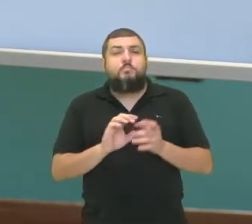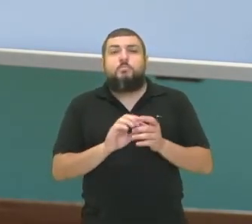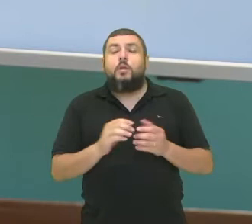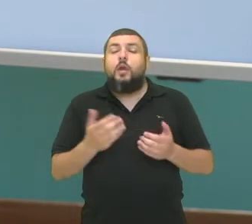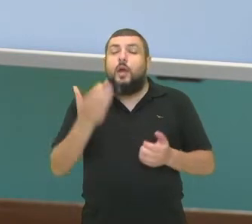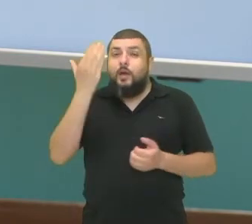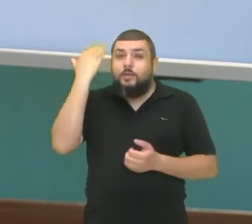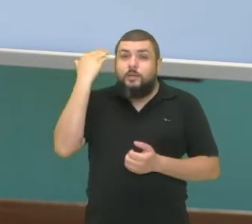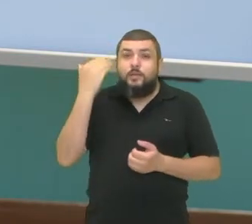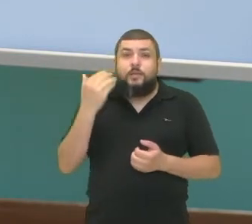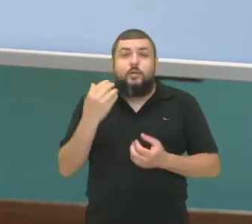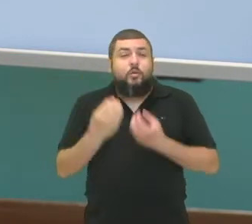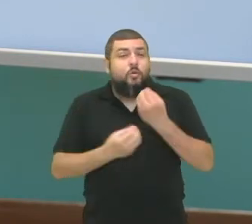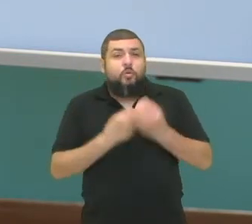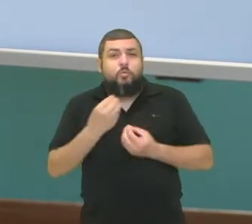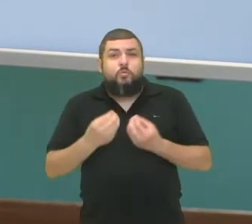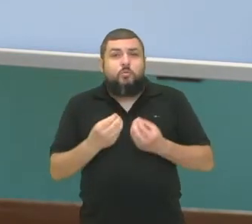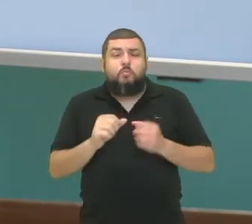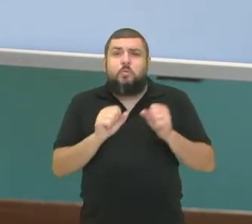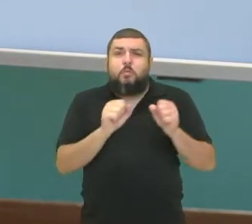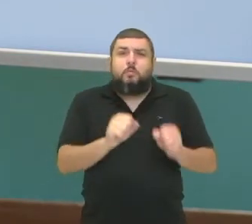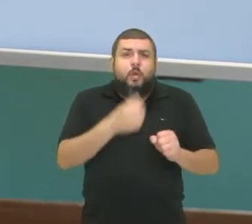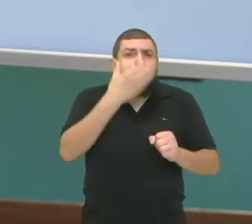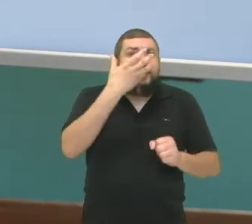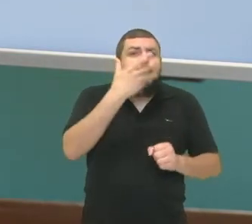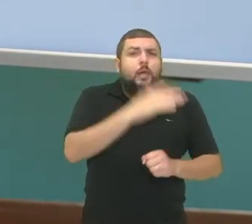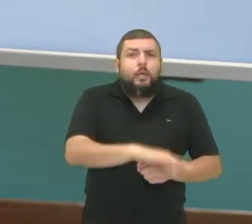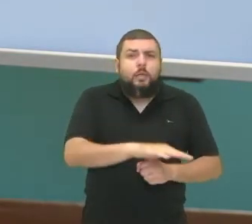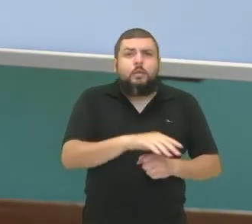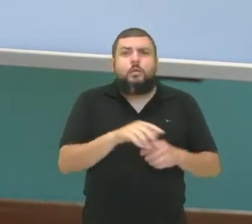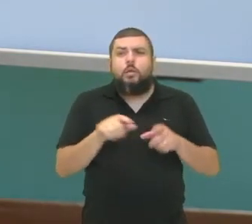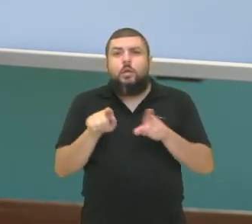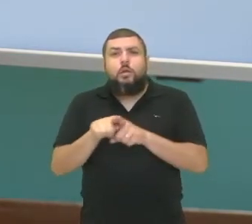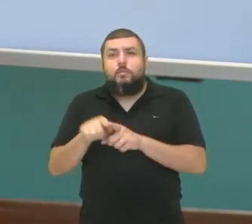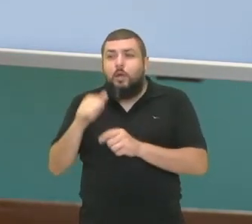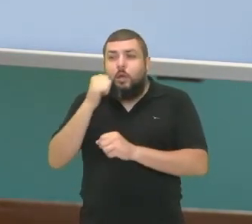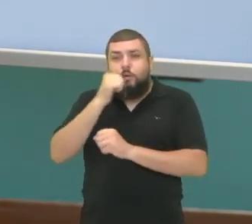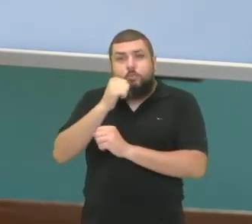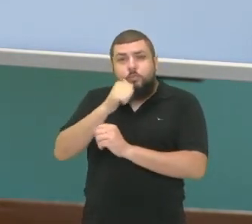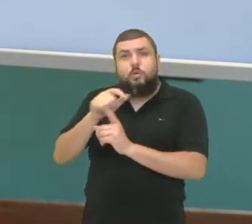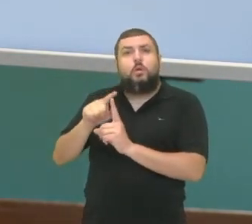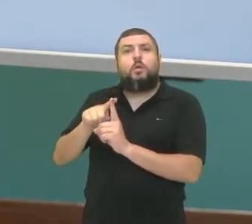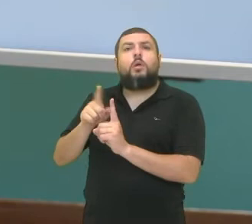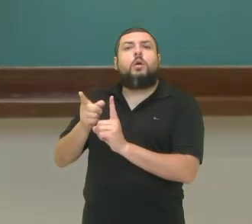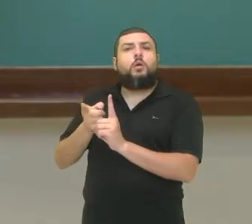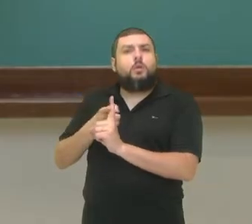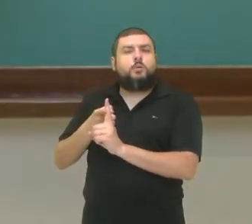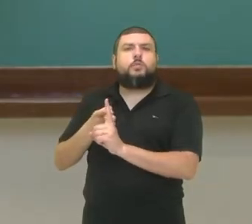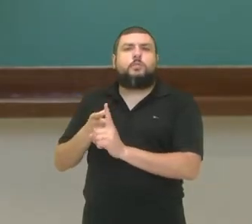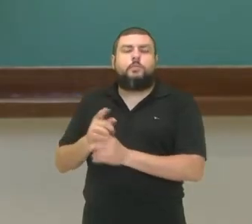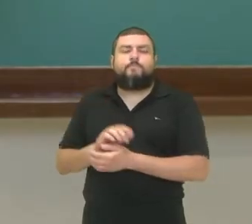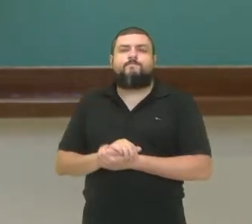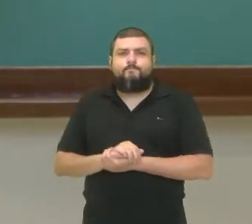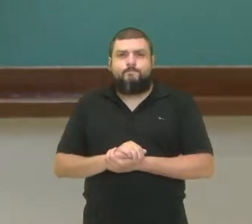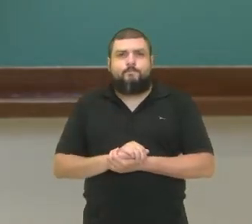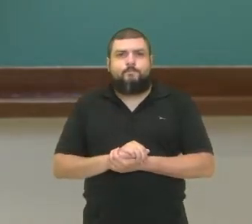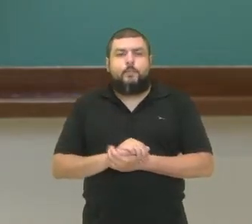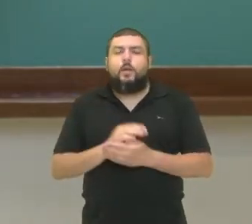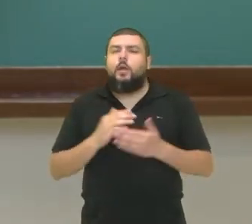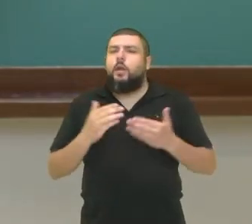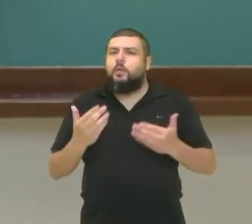não existiam regras, era algo muito novo, até mesmo mulheres gestantes. Então você tinha